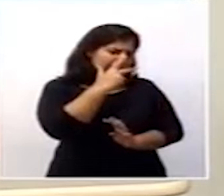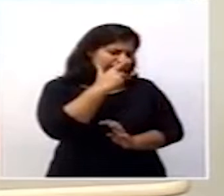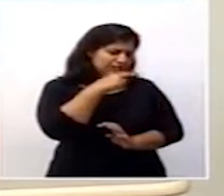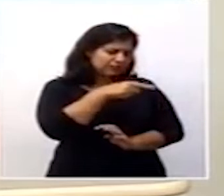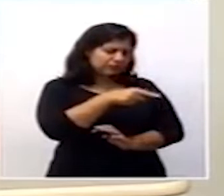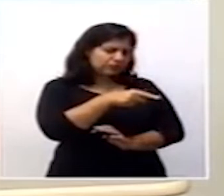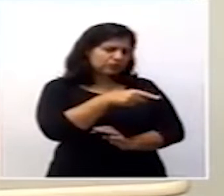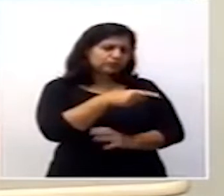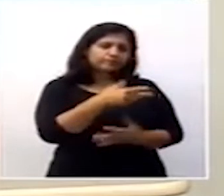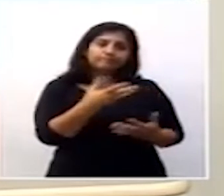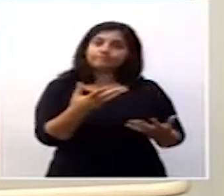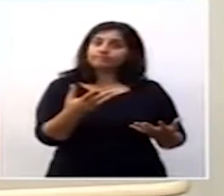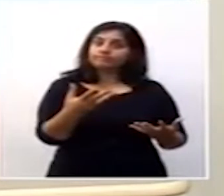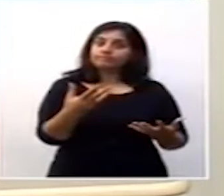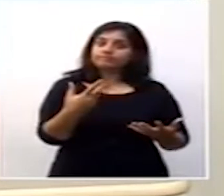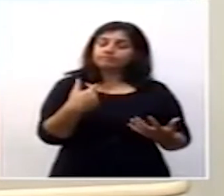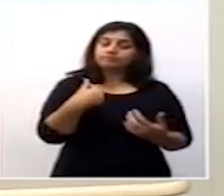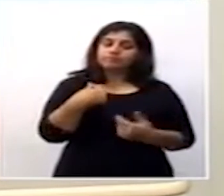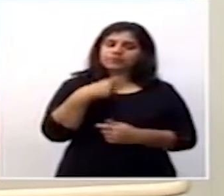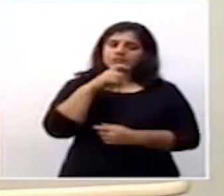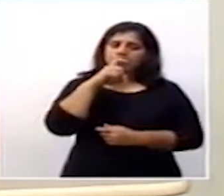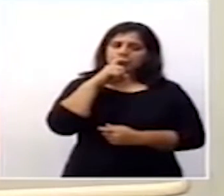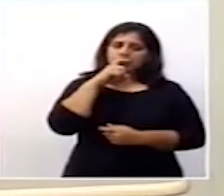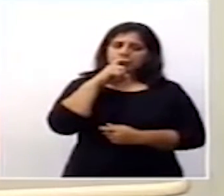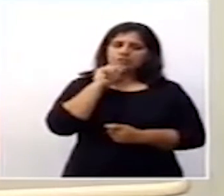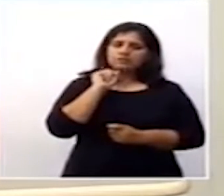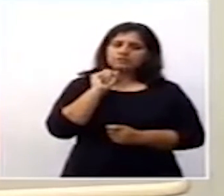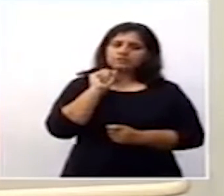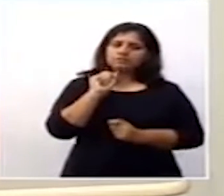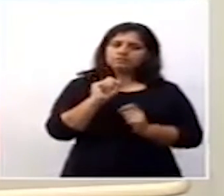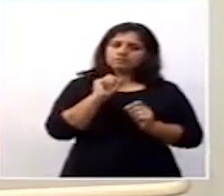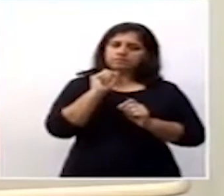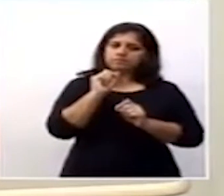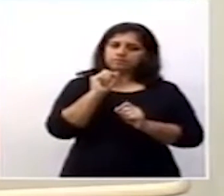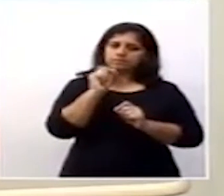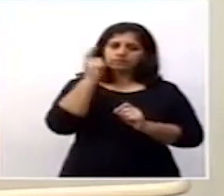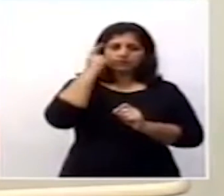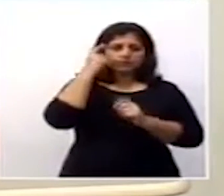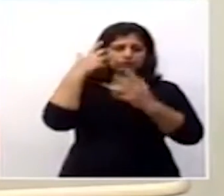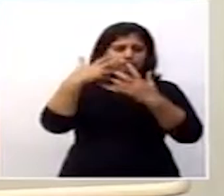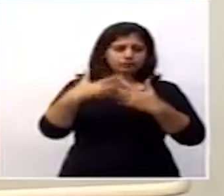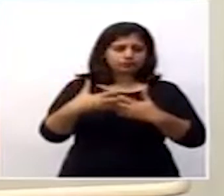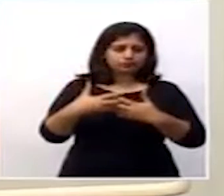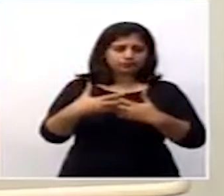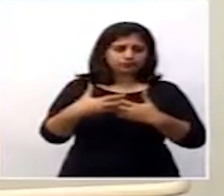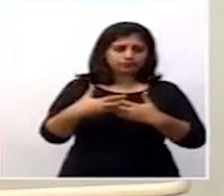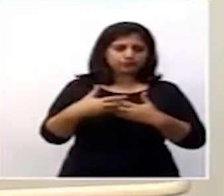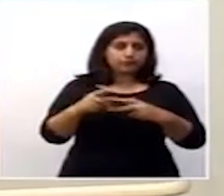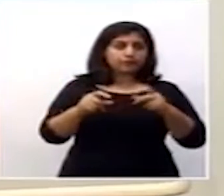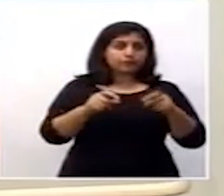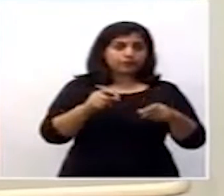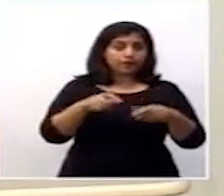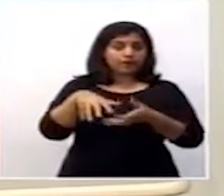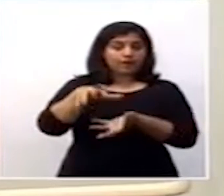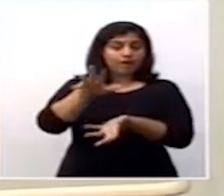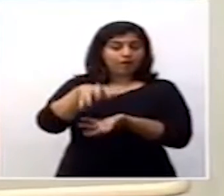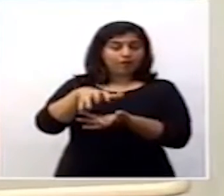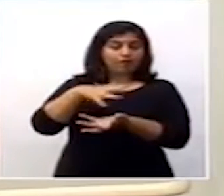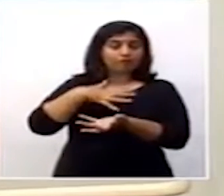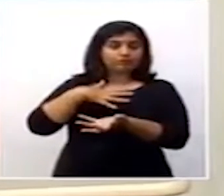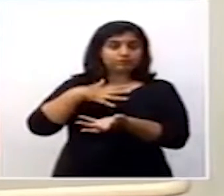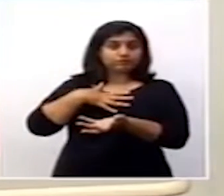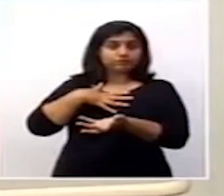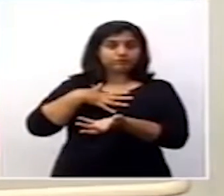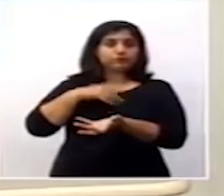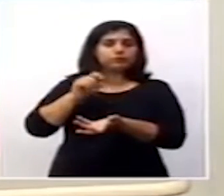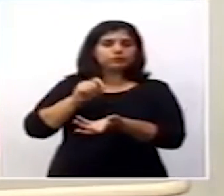né? Ele ficou cheio de inveja. Então, o que que ele fez? Pegou da gaiola dele, lá da